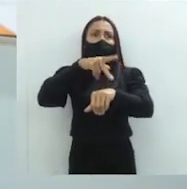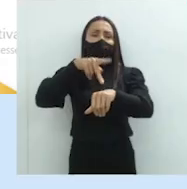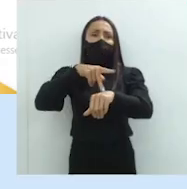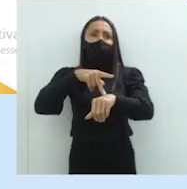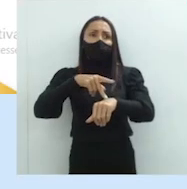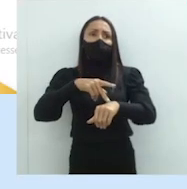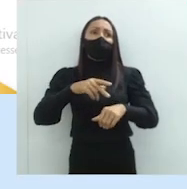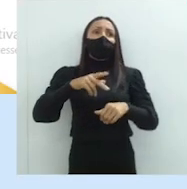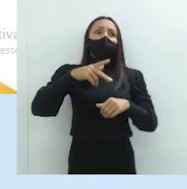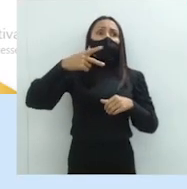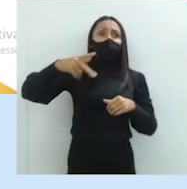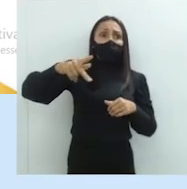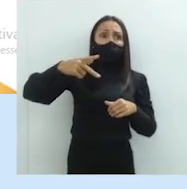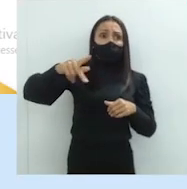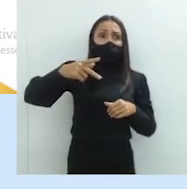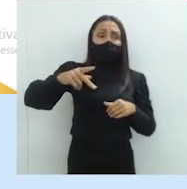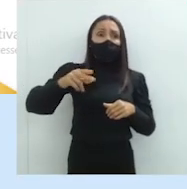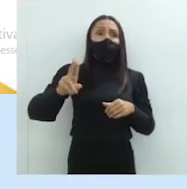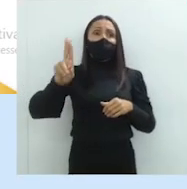Paraguai,